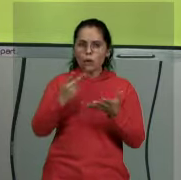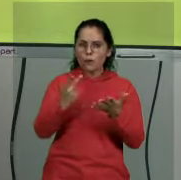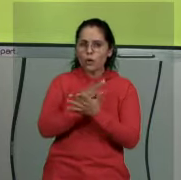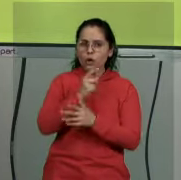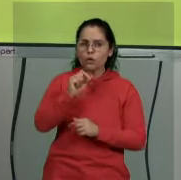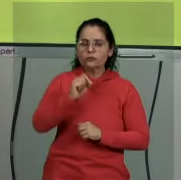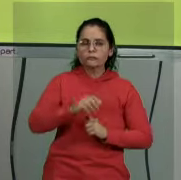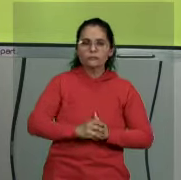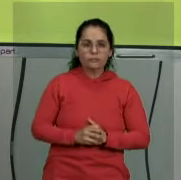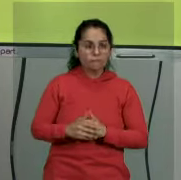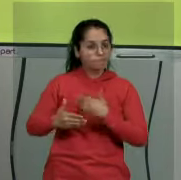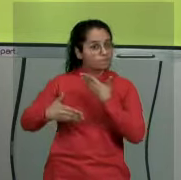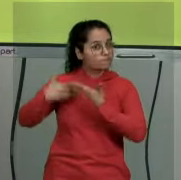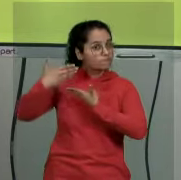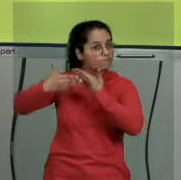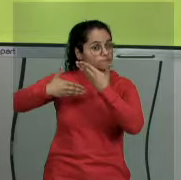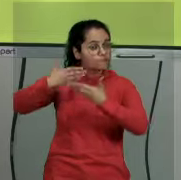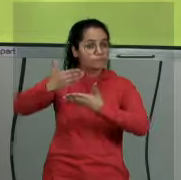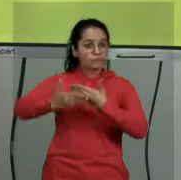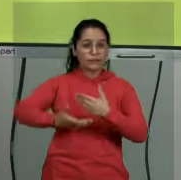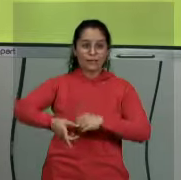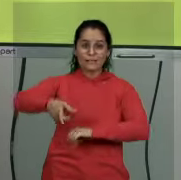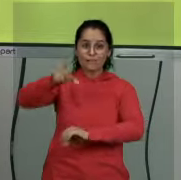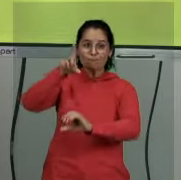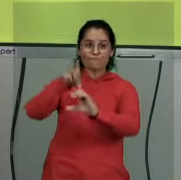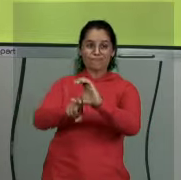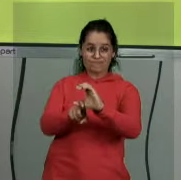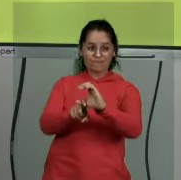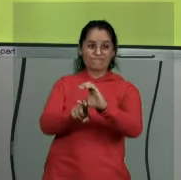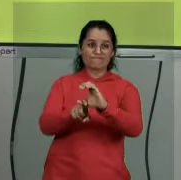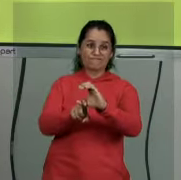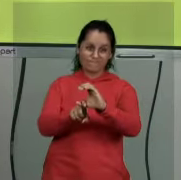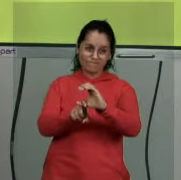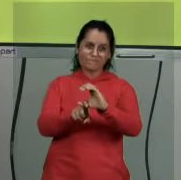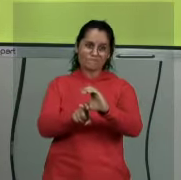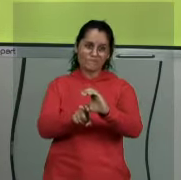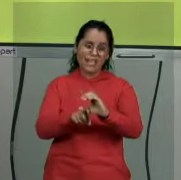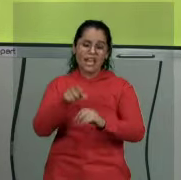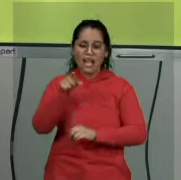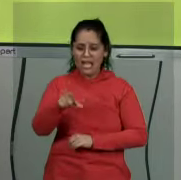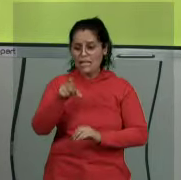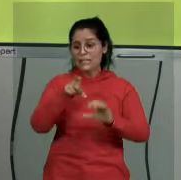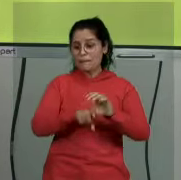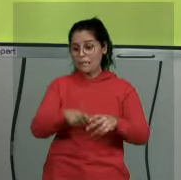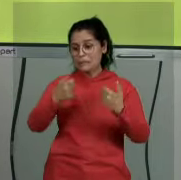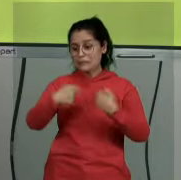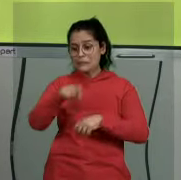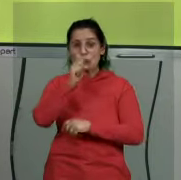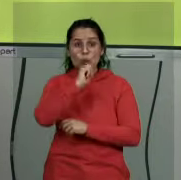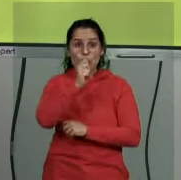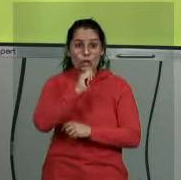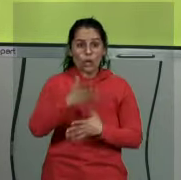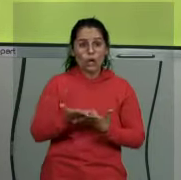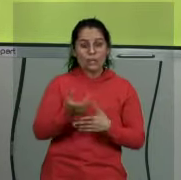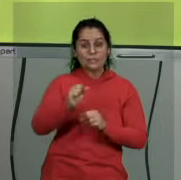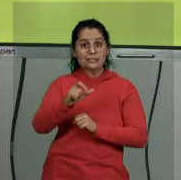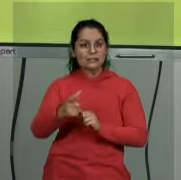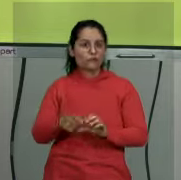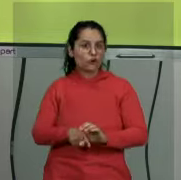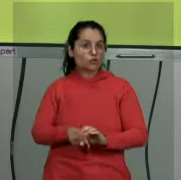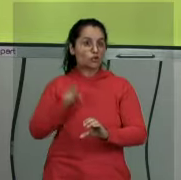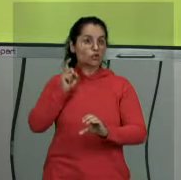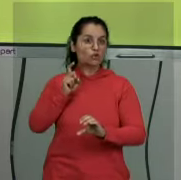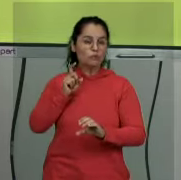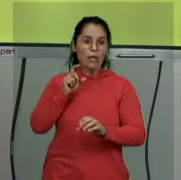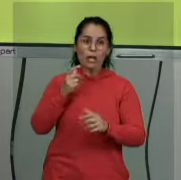acontece, desenvolveu-se a dependência. Se, nesse estágio, o uso for suspenso, pode haver